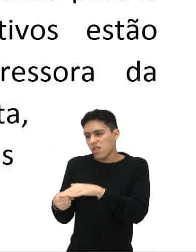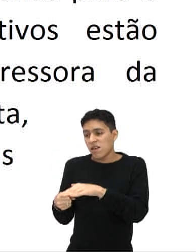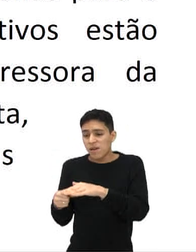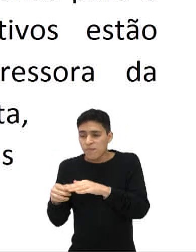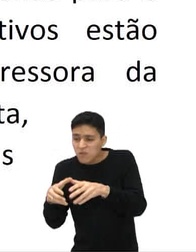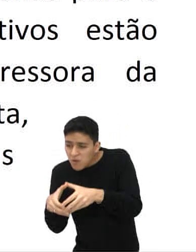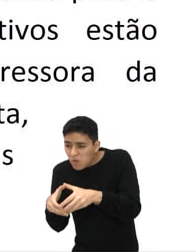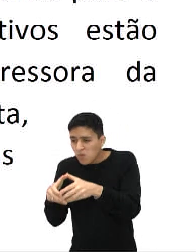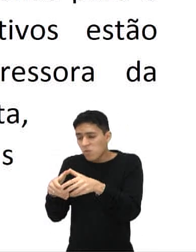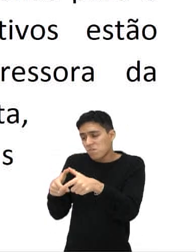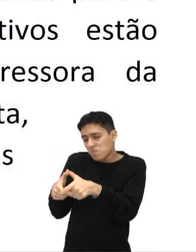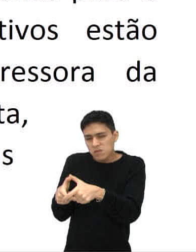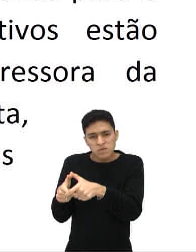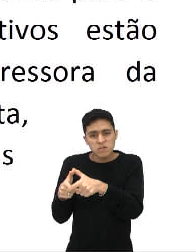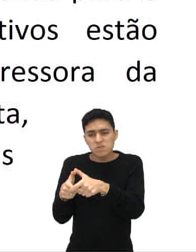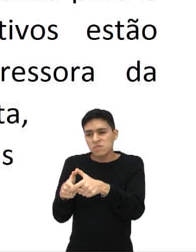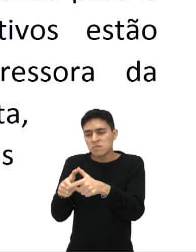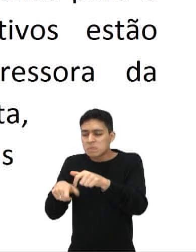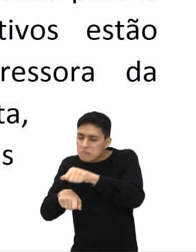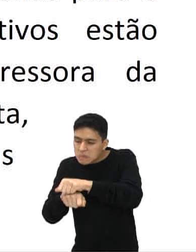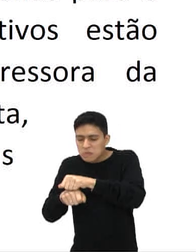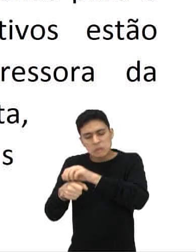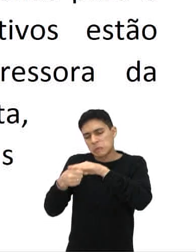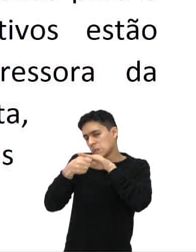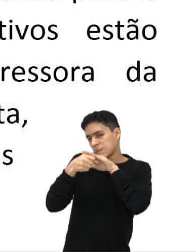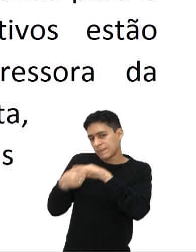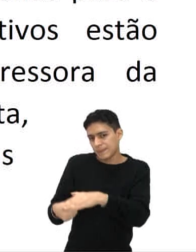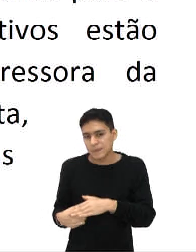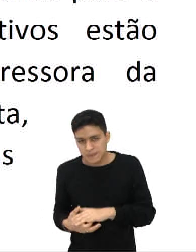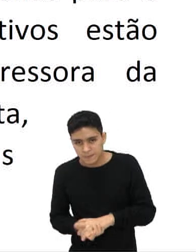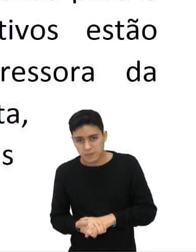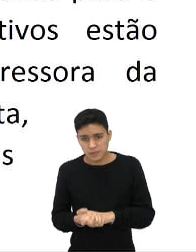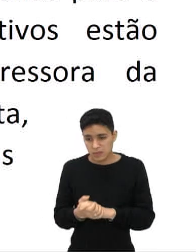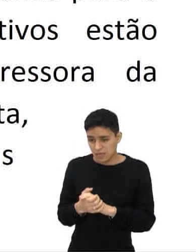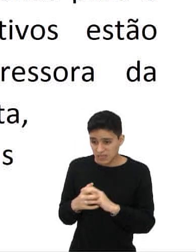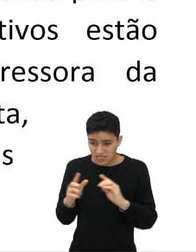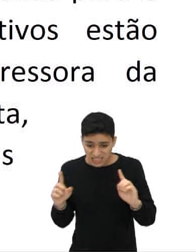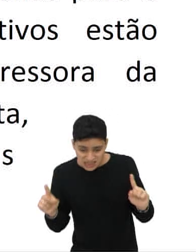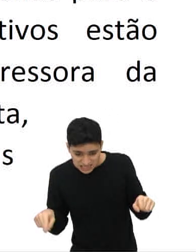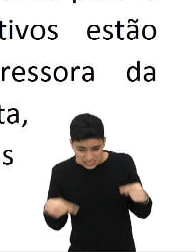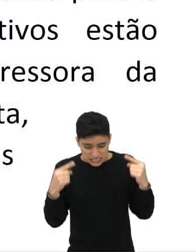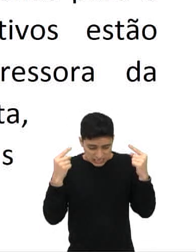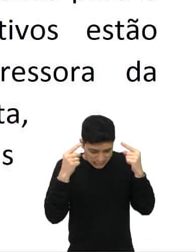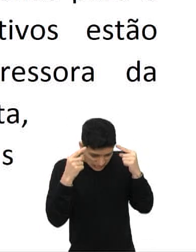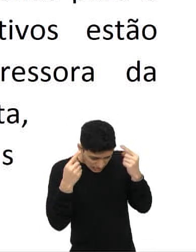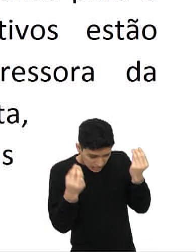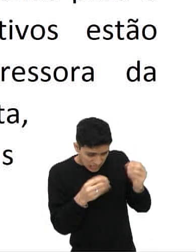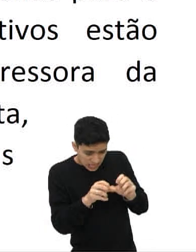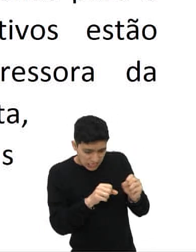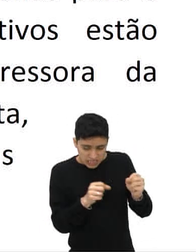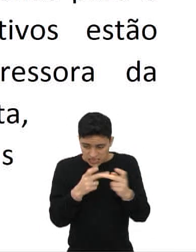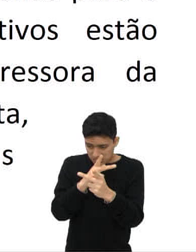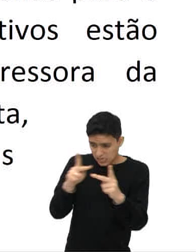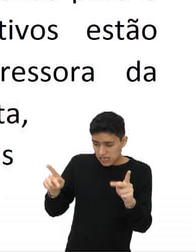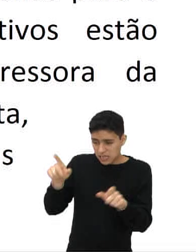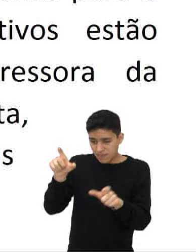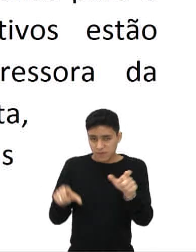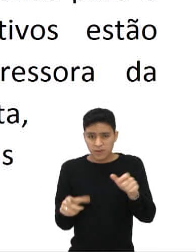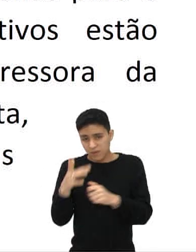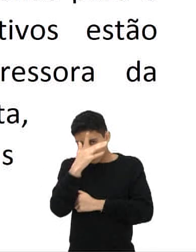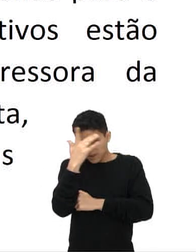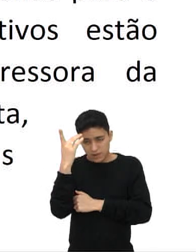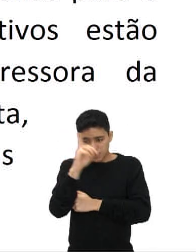menos favorecidos. Em vista disso, os desafios para a formação escolar de tais deficientes auditivos